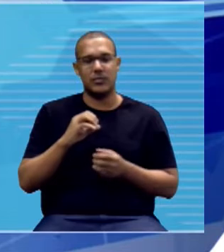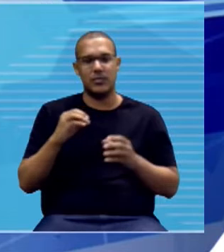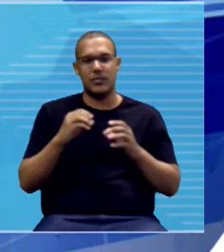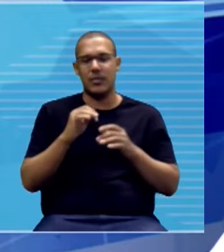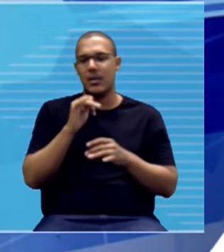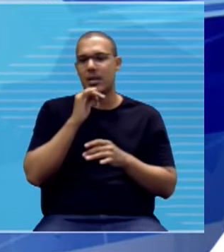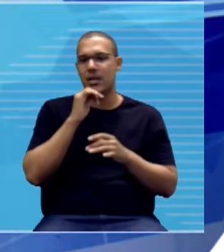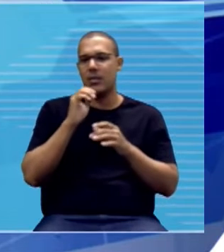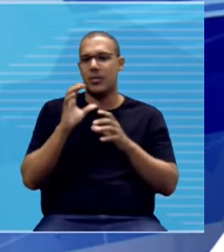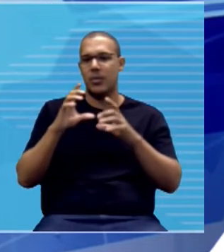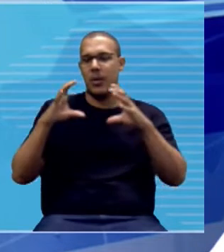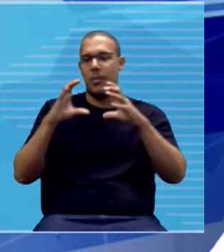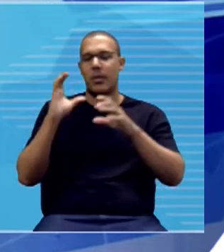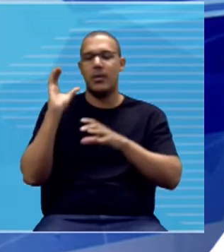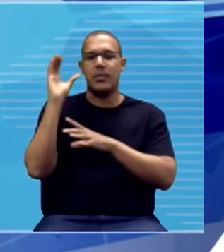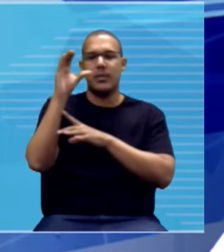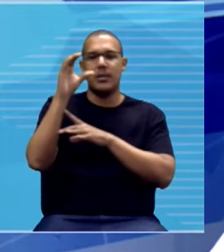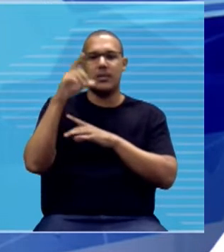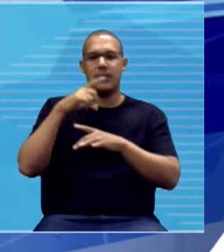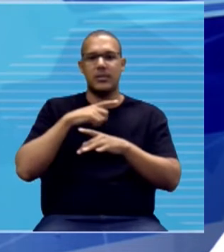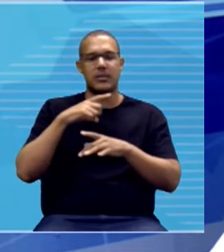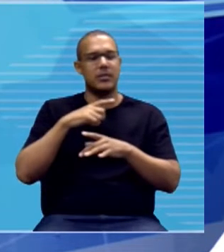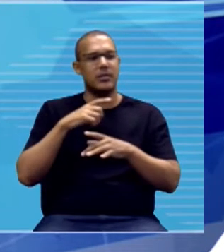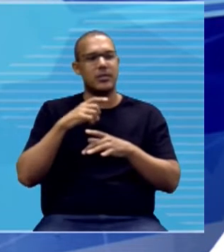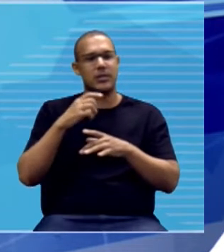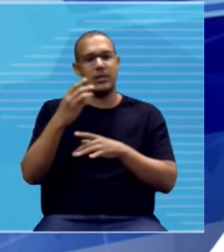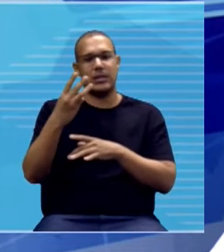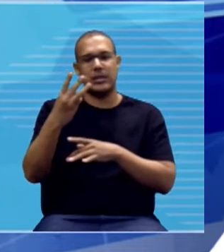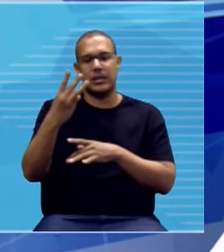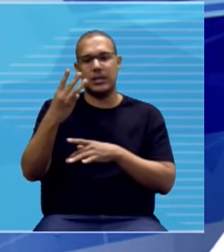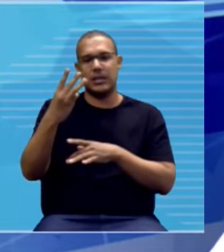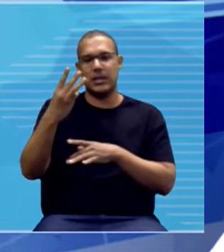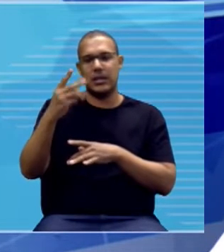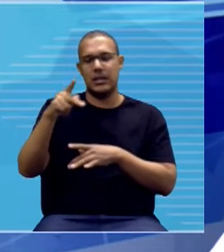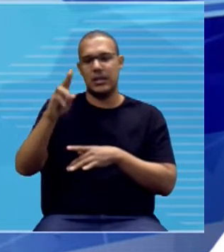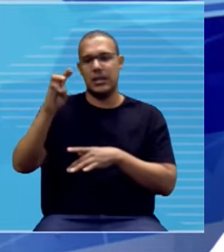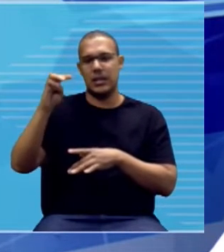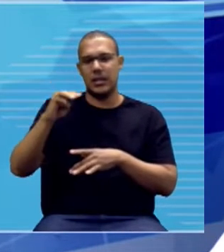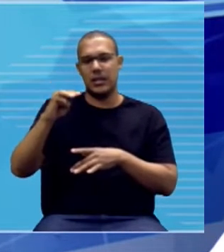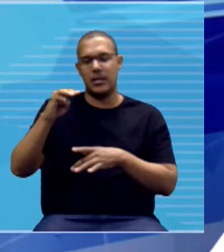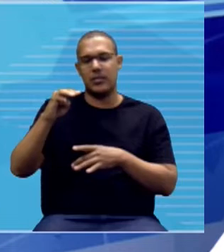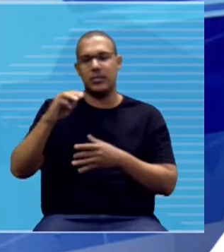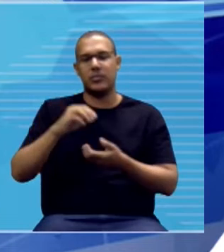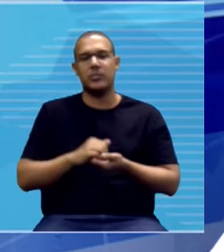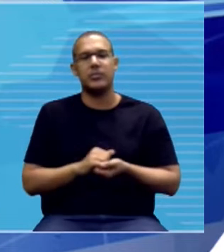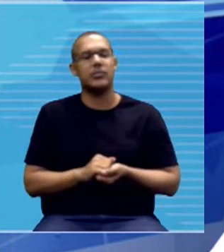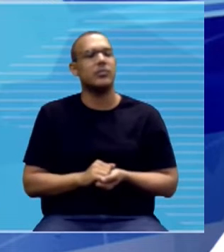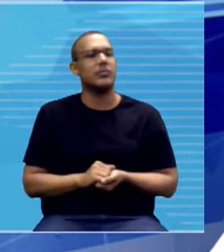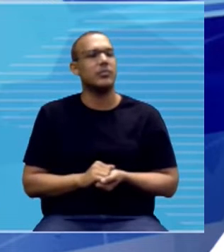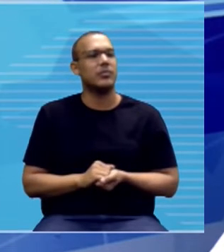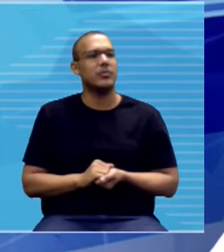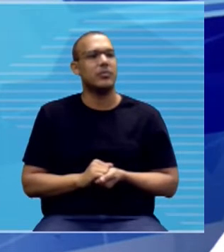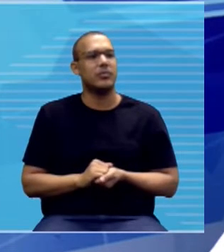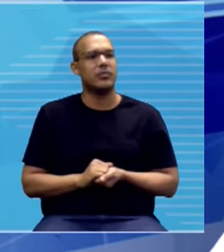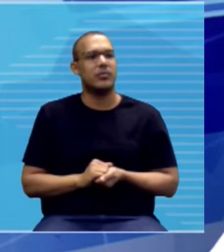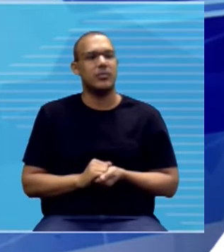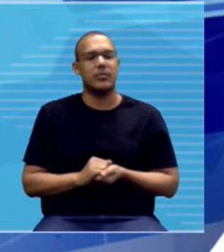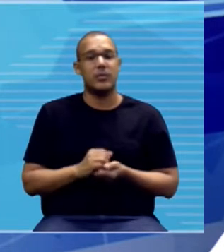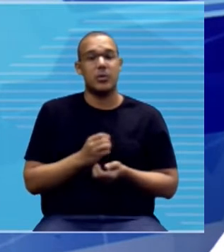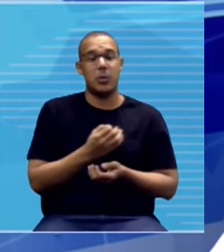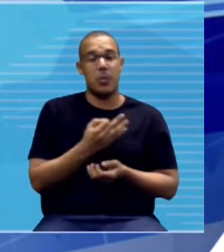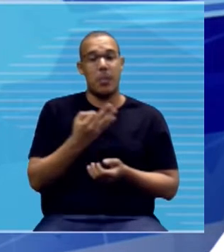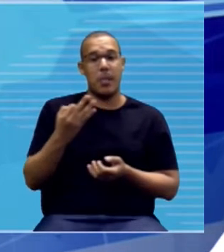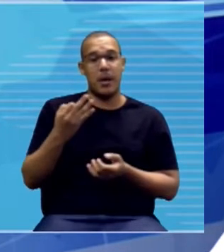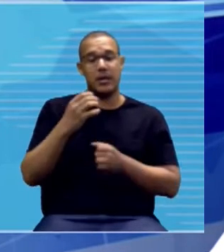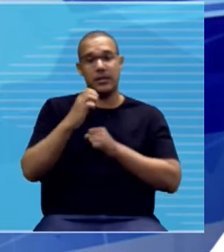uma bola de basquete, você teria um tamanho de 3 quilômetros para o primeiro elétron possível. Quanto mais fosse a quantidade de